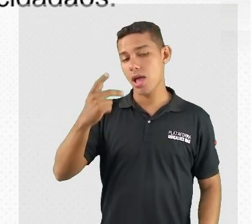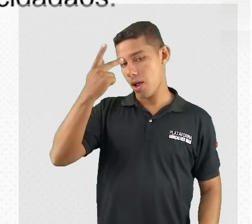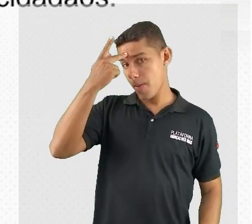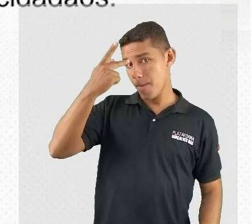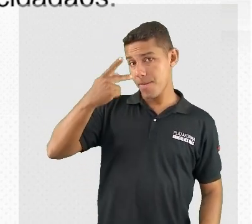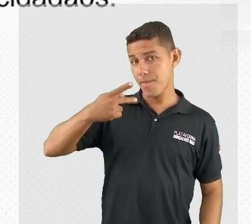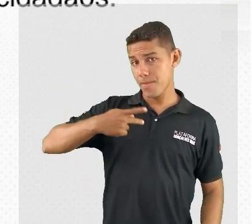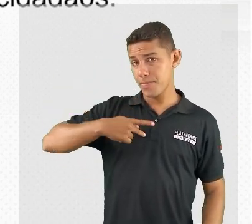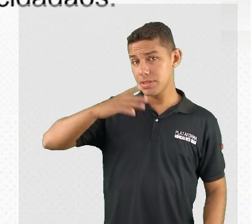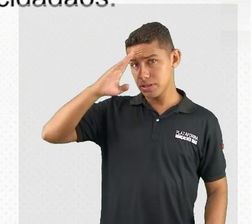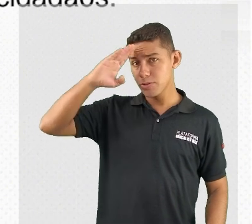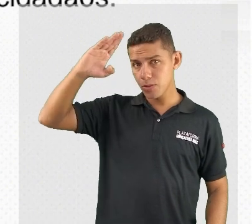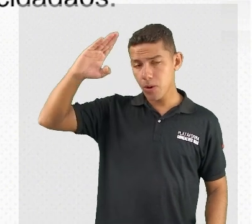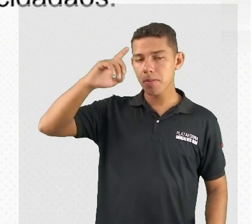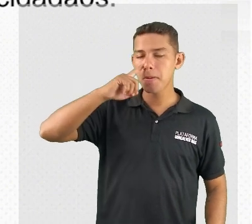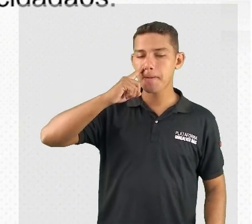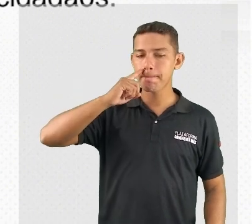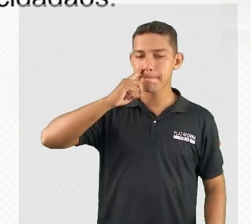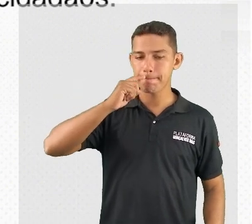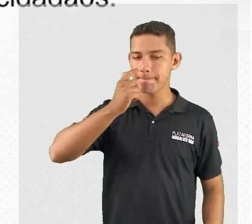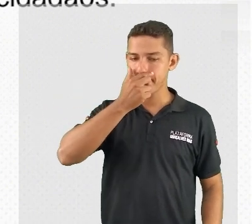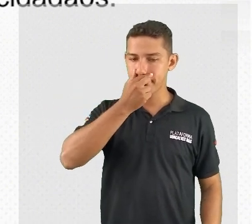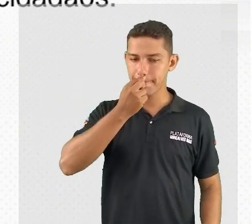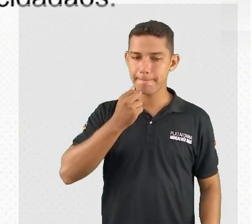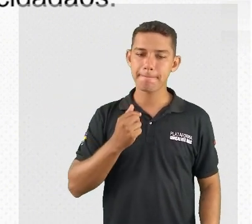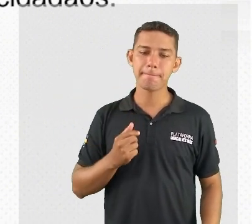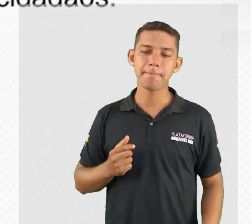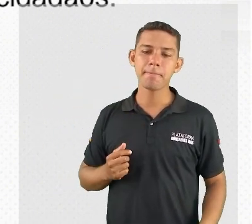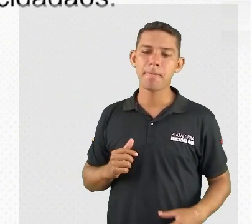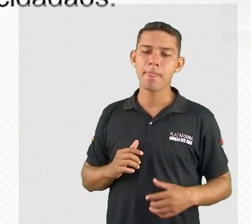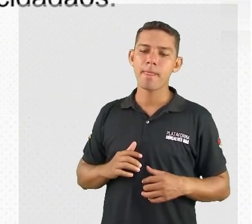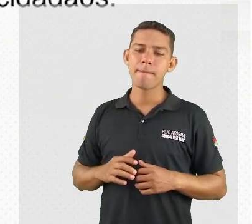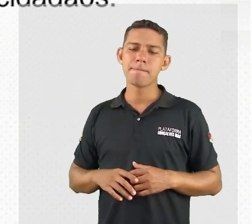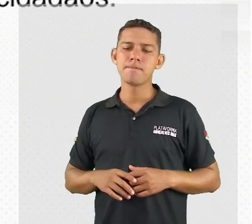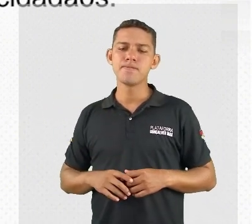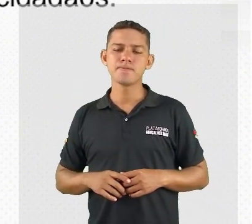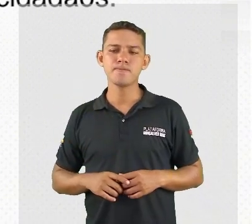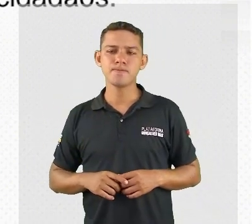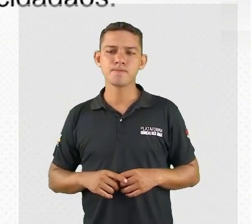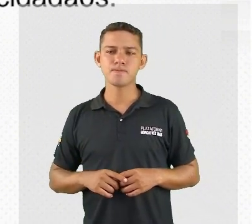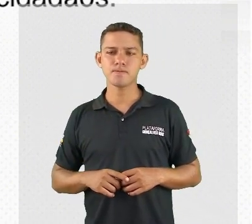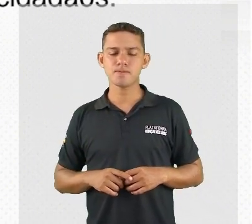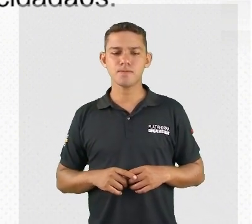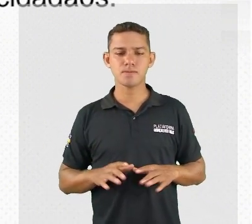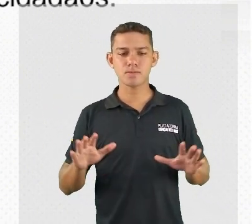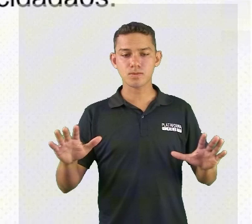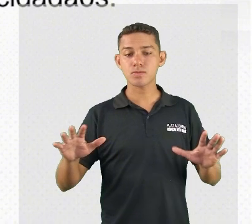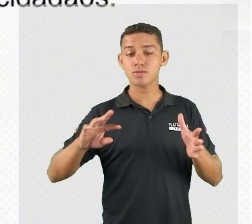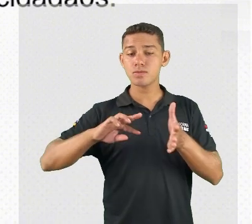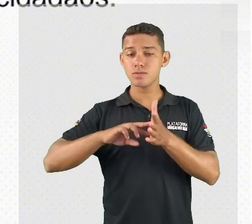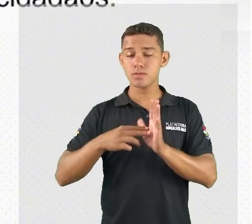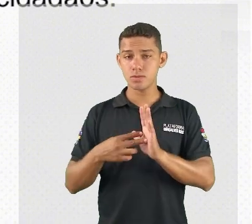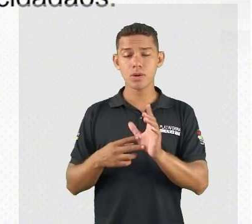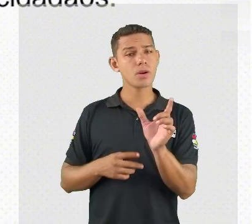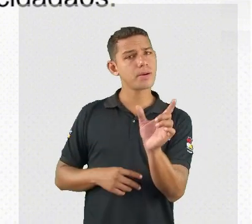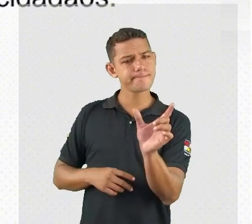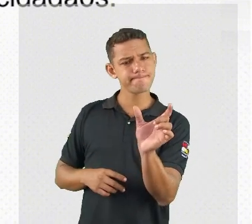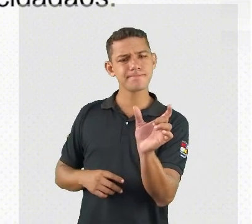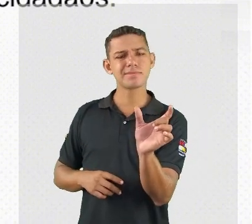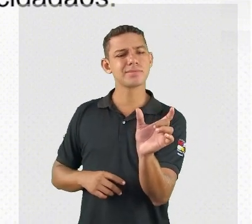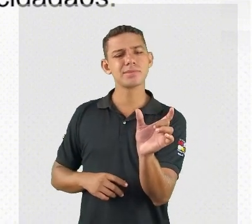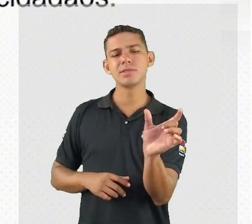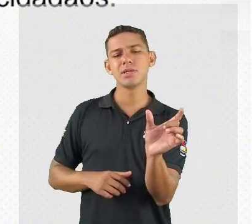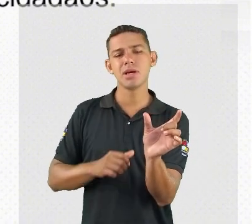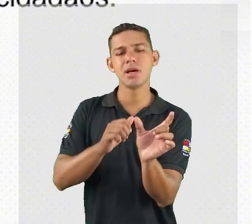um princípio próprio. E o que seria essa autarquia? Justamente a capacidade, né, como é que ele vai inserir esse termo